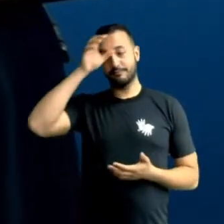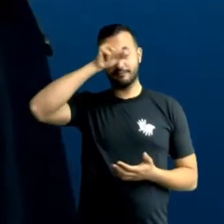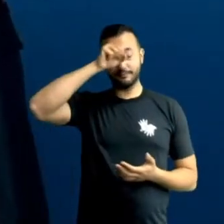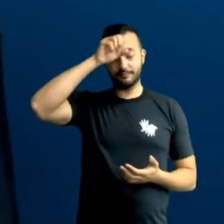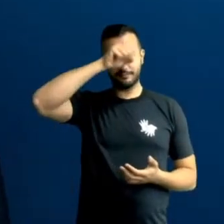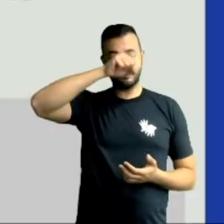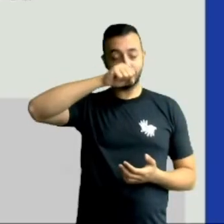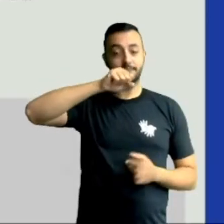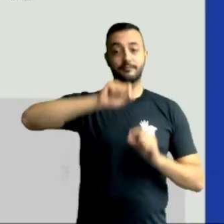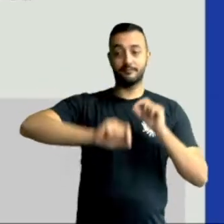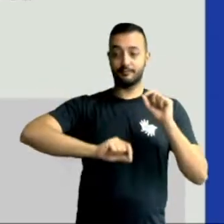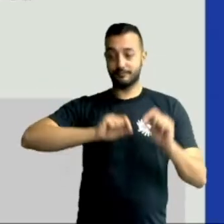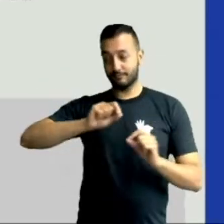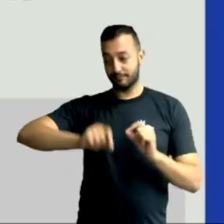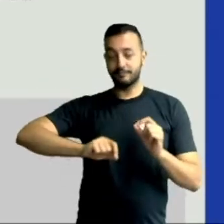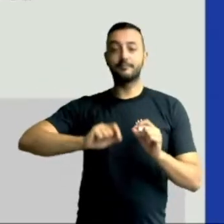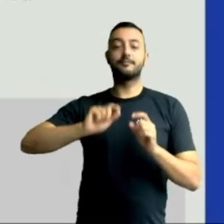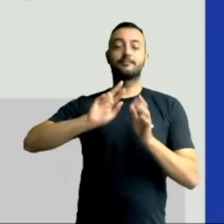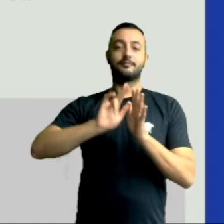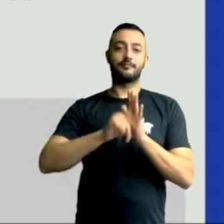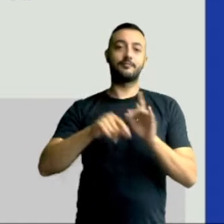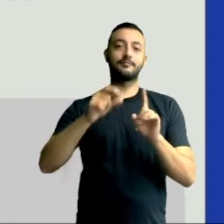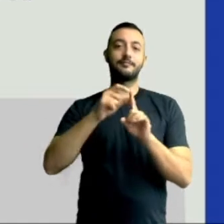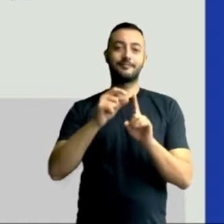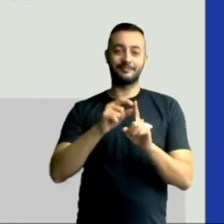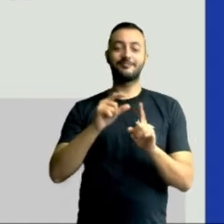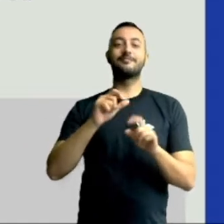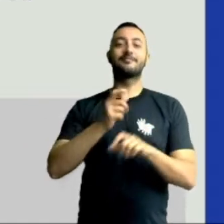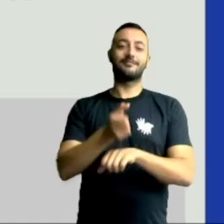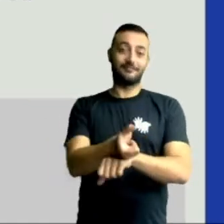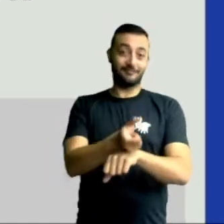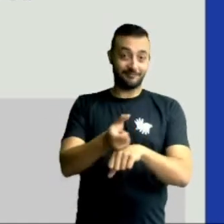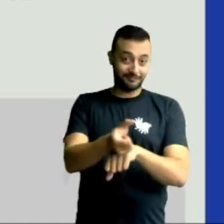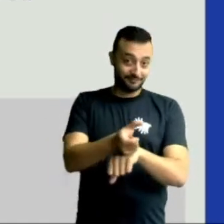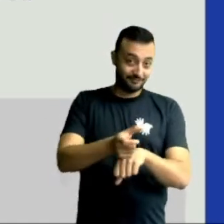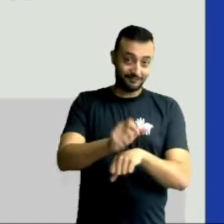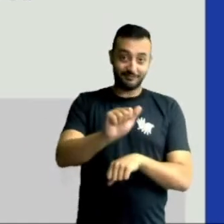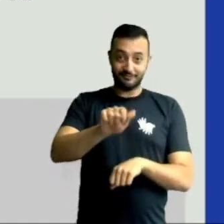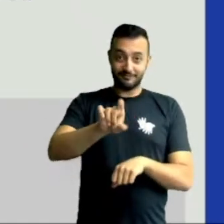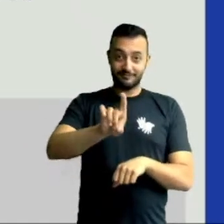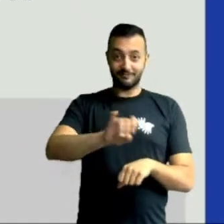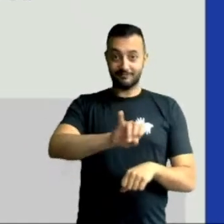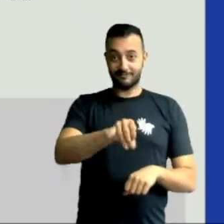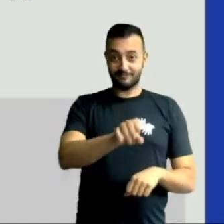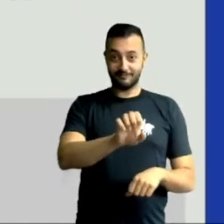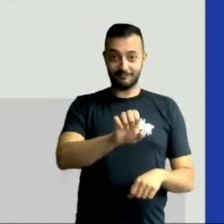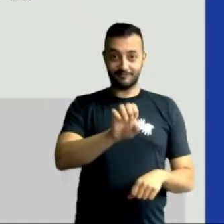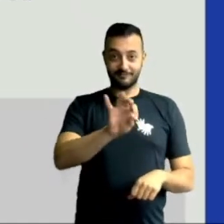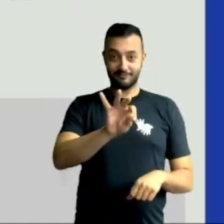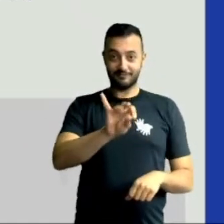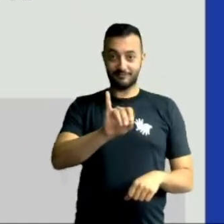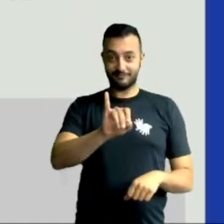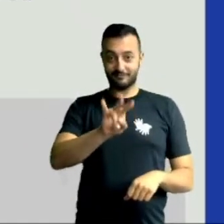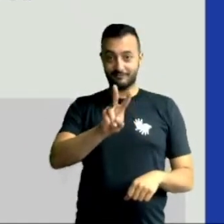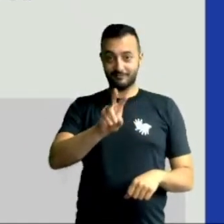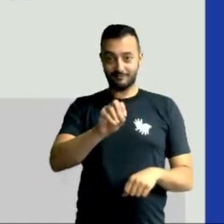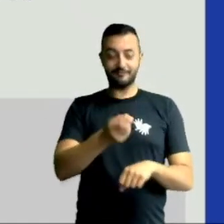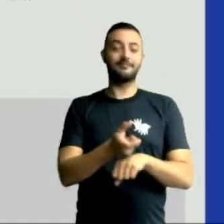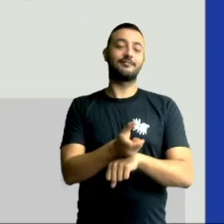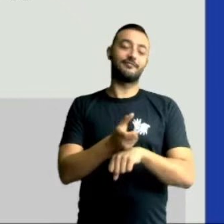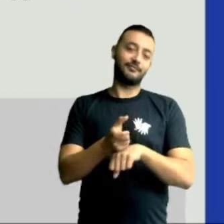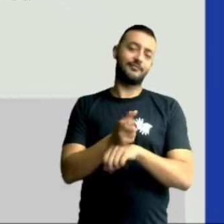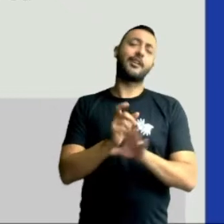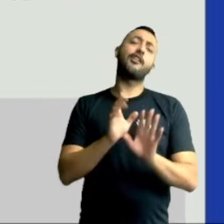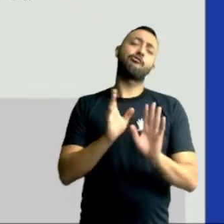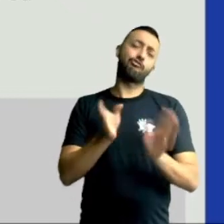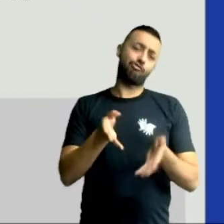aprender um pouco aí sobre a classe de palavras adjetivo. Em aulas passadas nós já conhecemos a